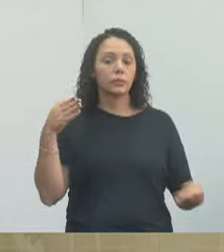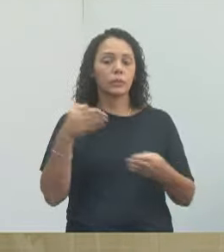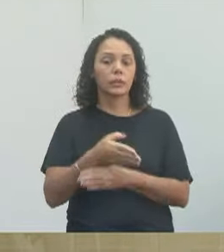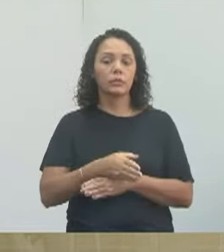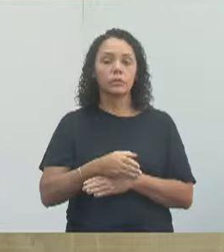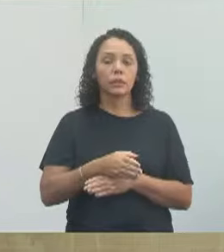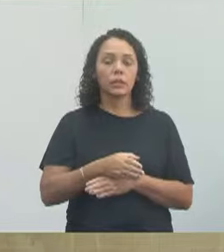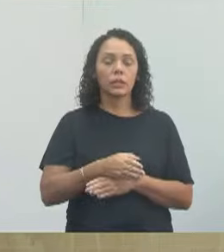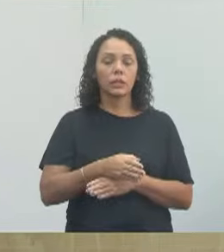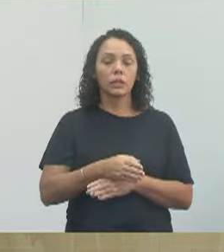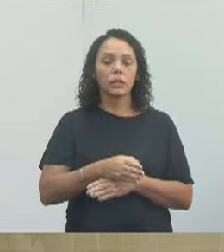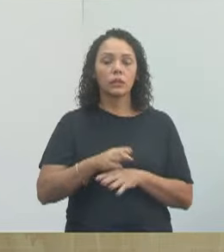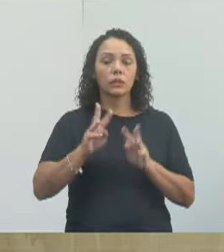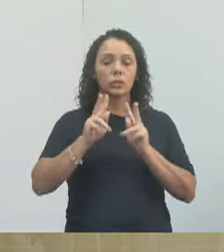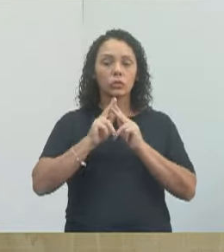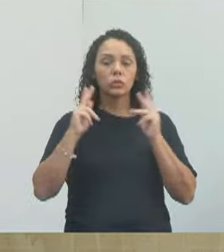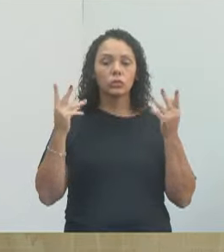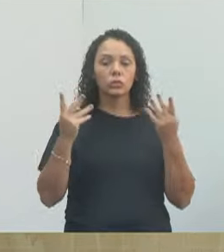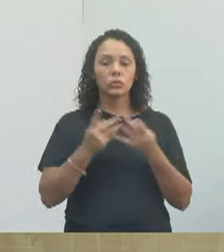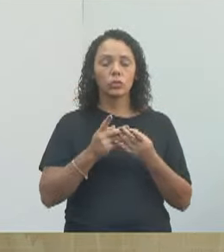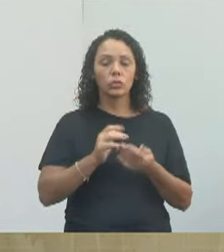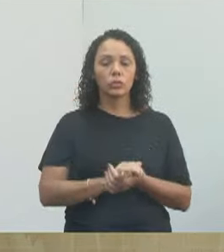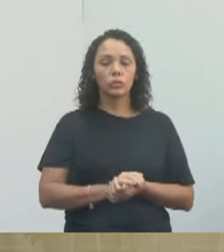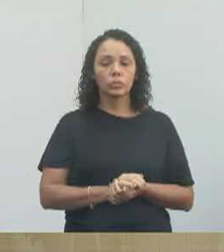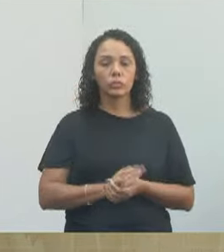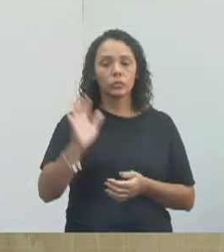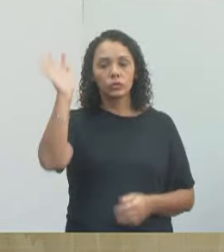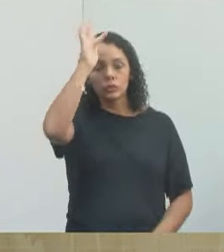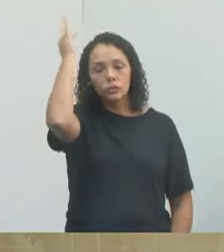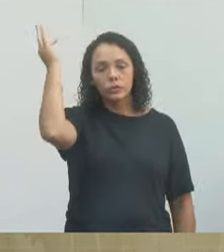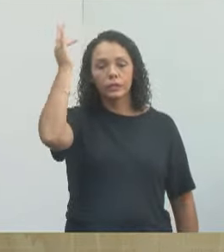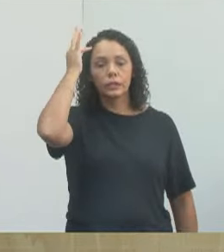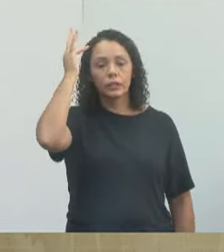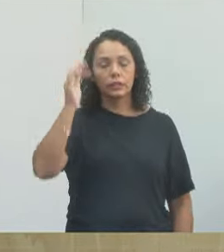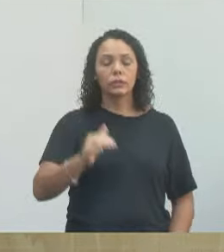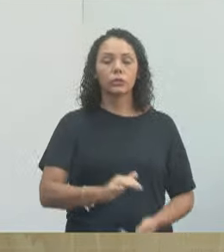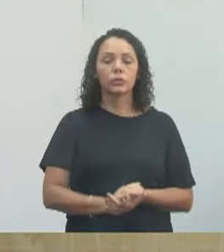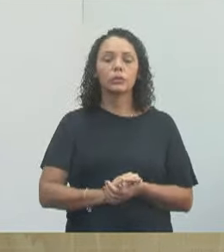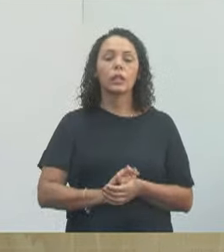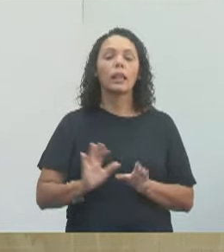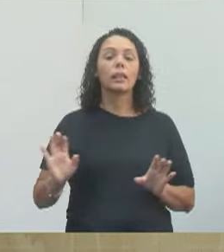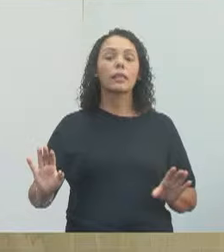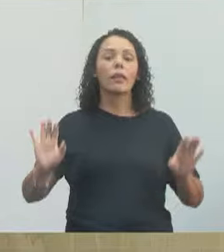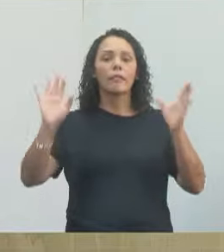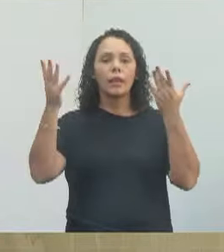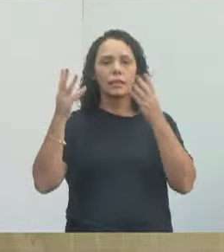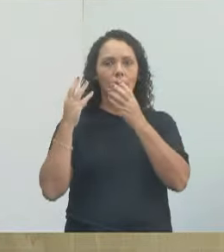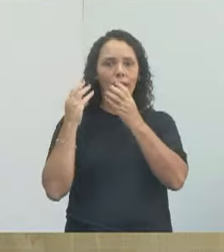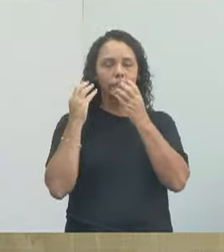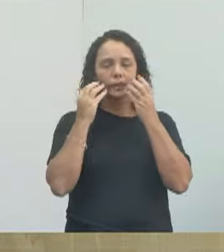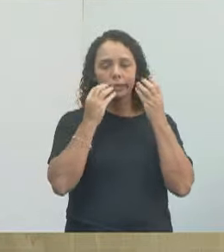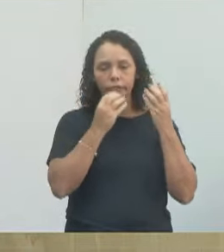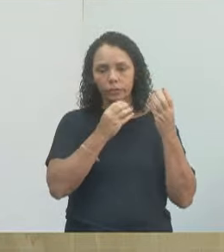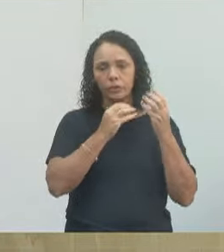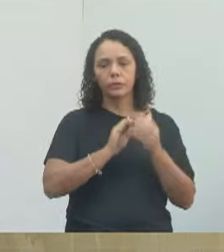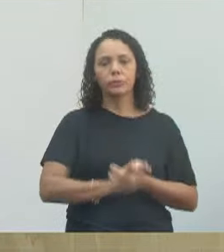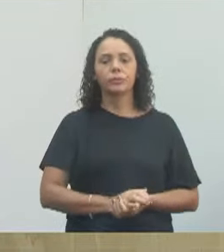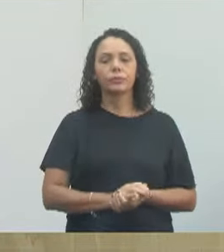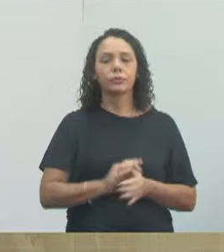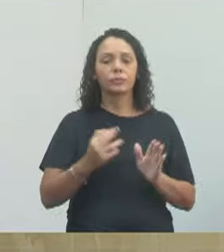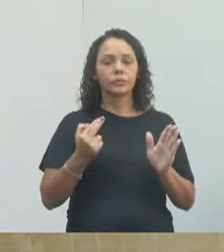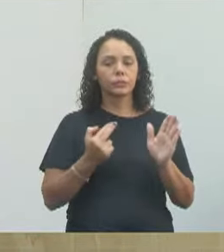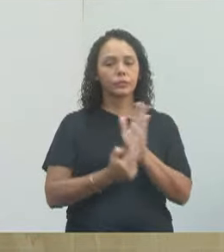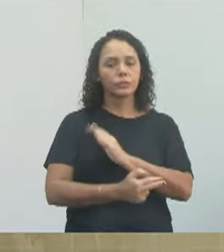Show de Talentos Kids na 18ª festa do mil ocorrido no dia 26 27 e 28 de Abril no Jardim colônia